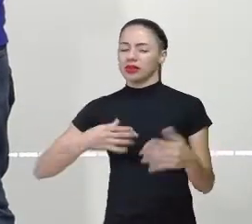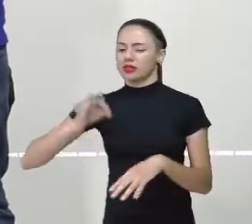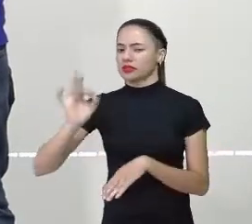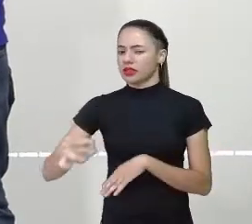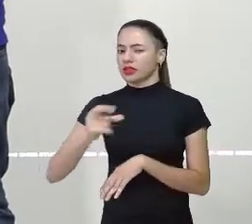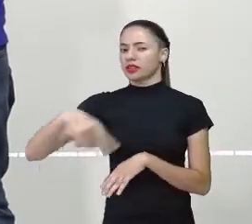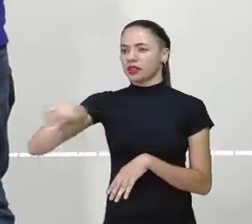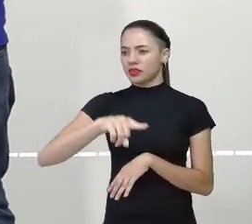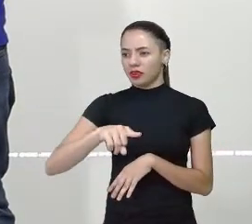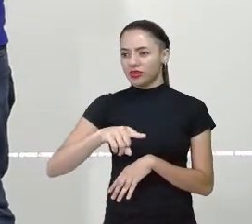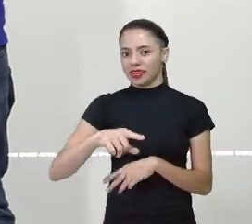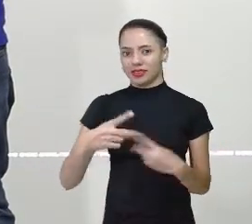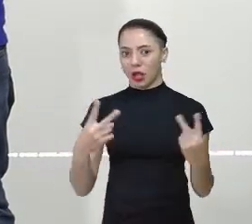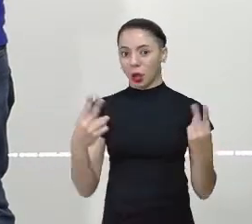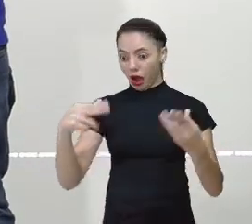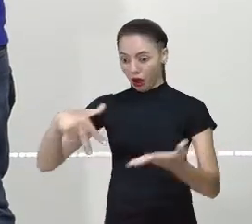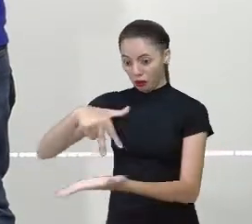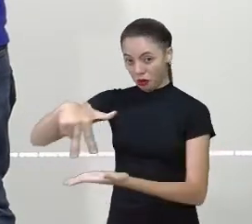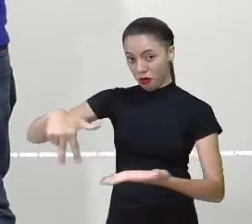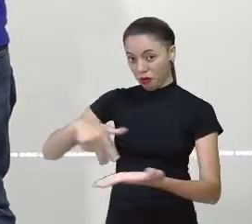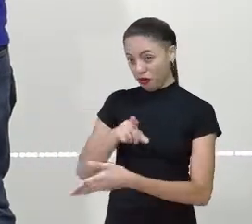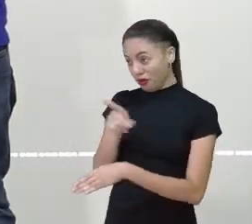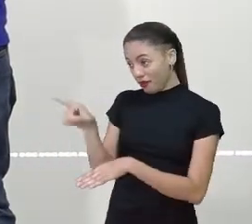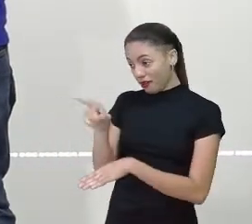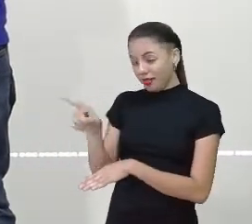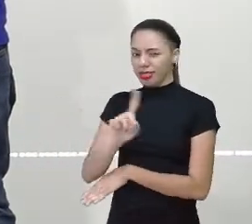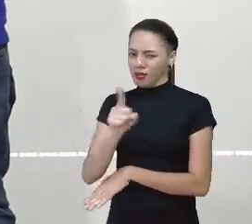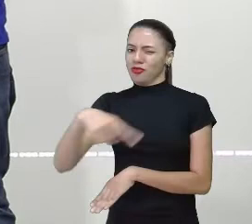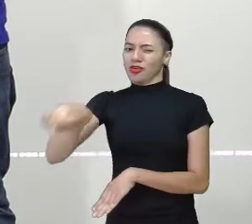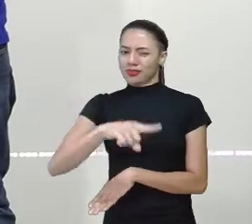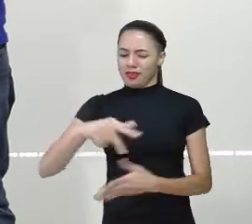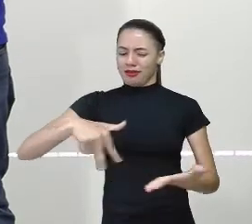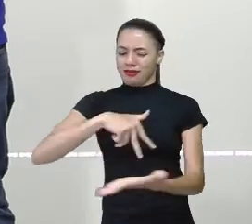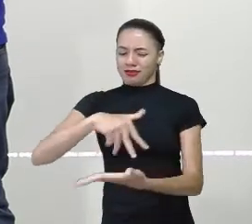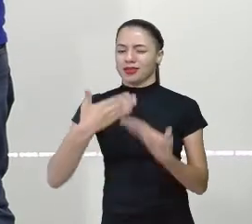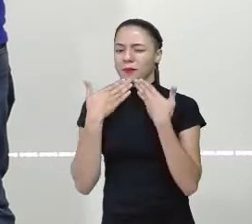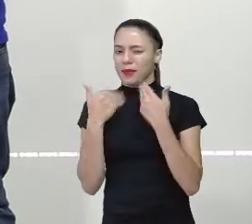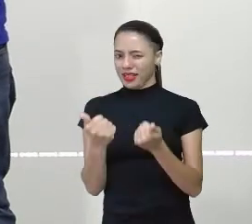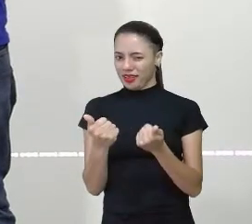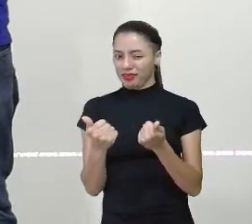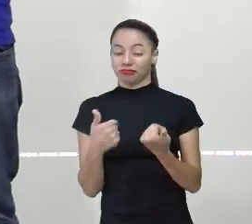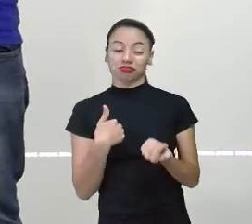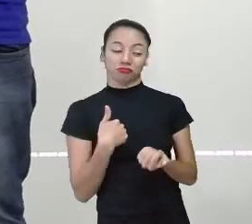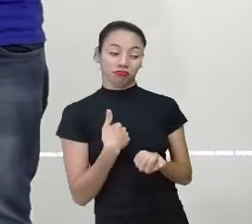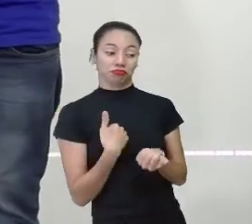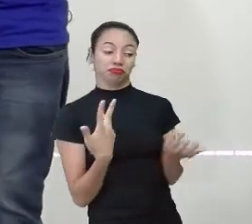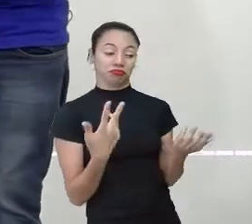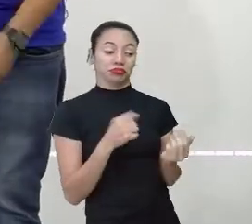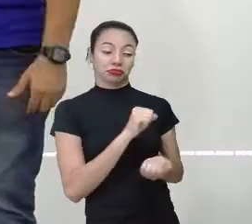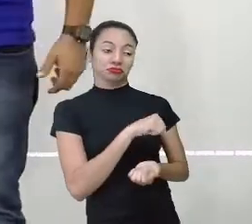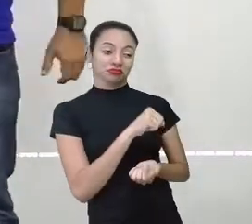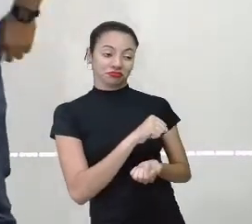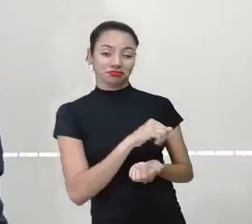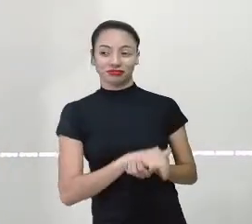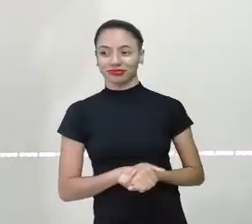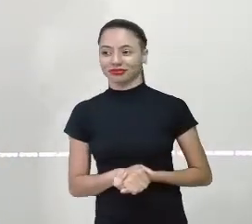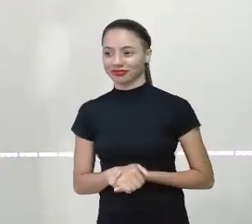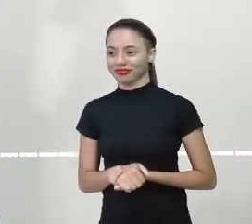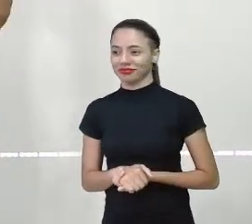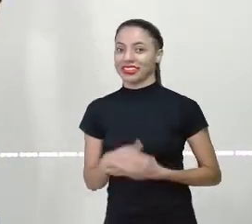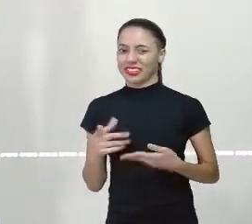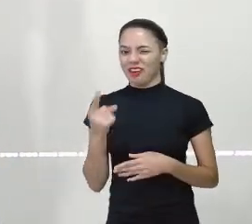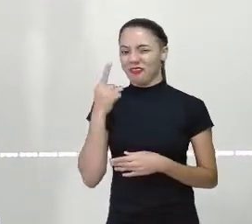que vocês não fazem com essa malemolência. Vocês fazem Opa. bem melhor. É. Então, usem a Talvez. criatividade. Estão vendo que